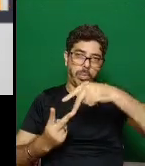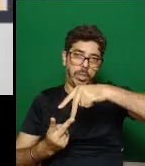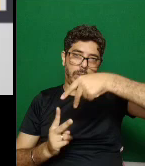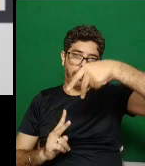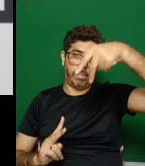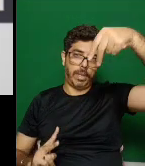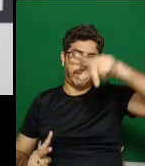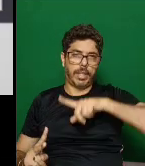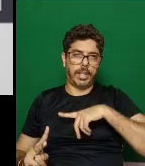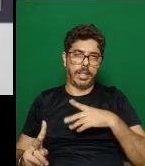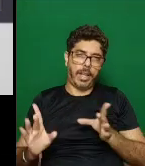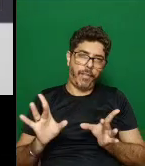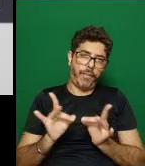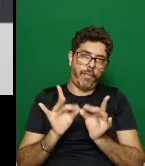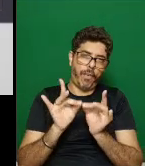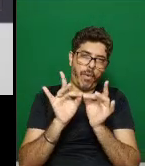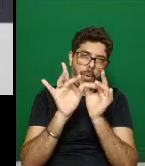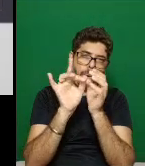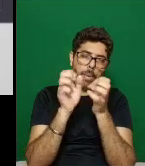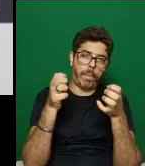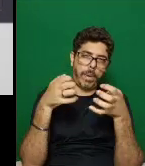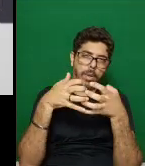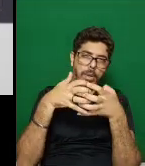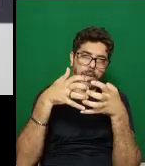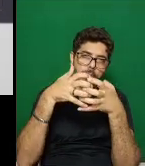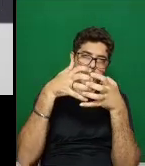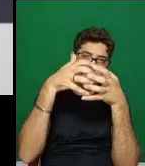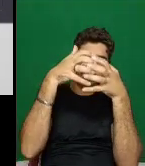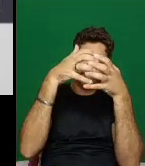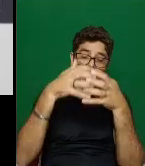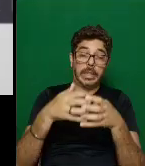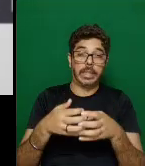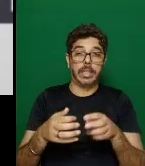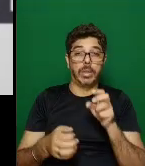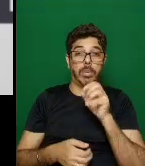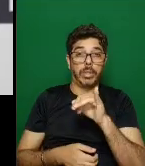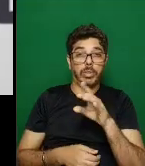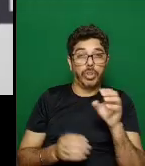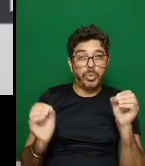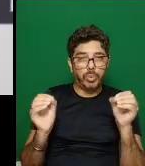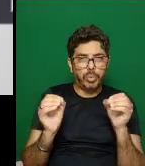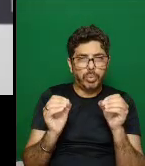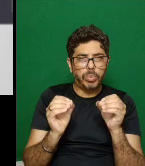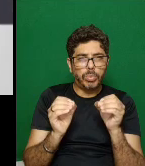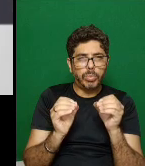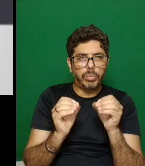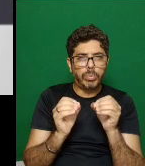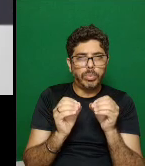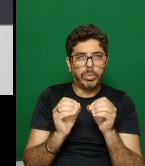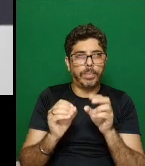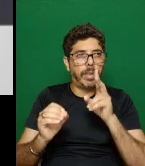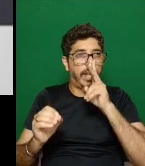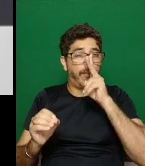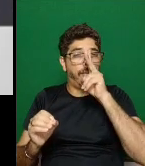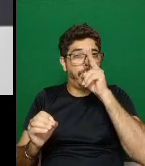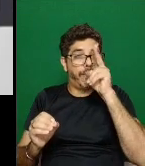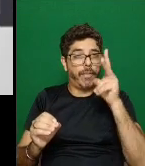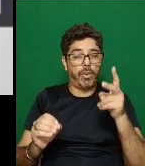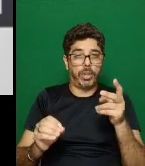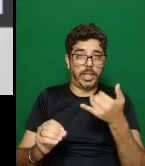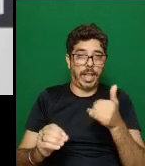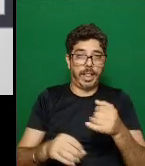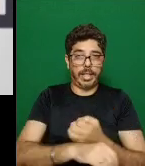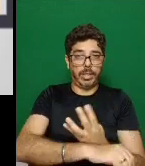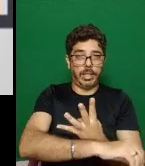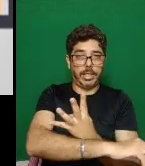têm formas complementares. Assim, quando elas se aproximam o suficiente, a força eletrostática entre o